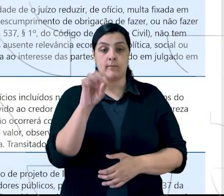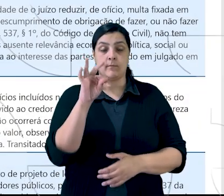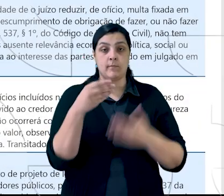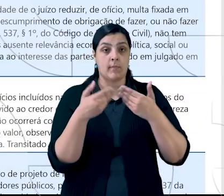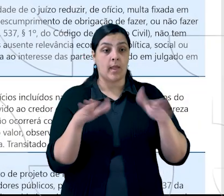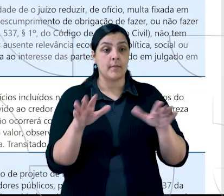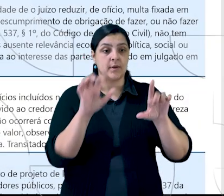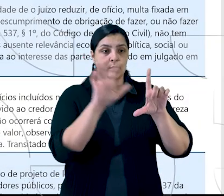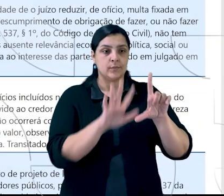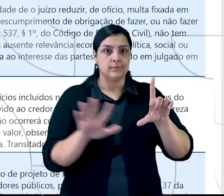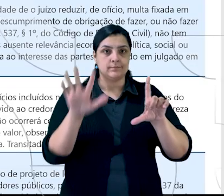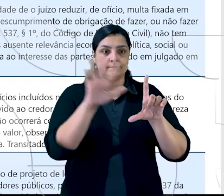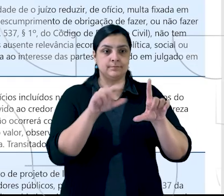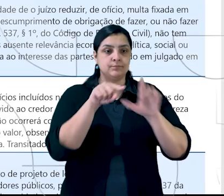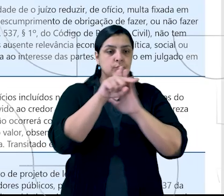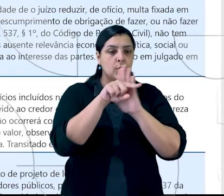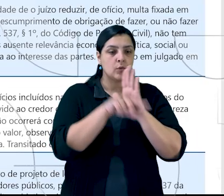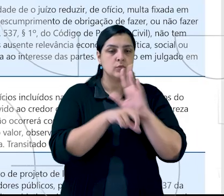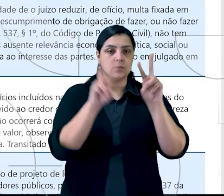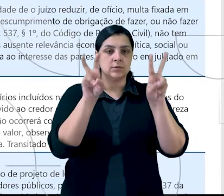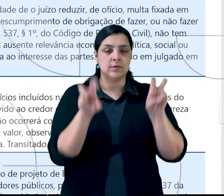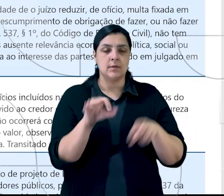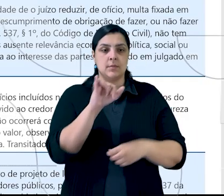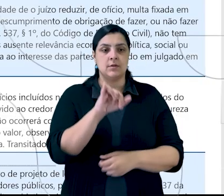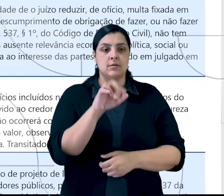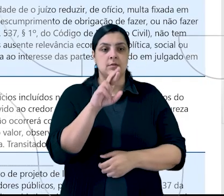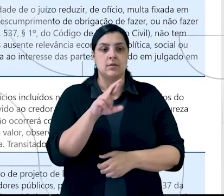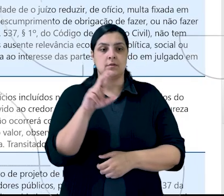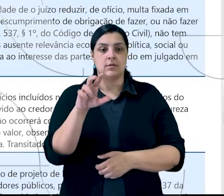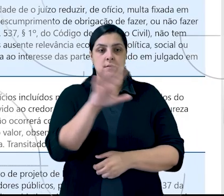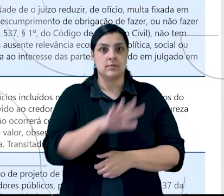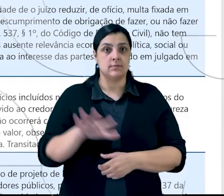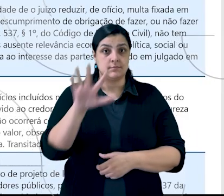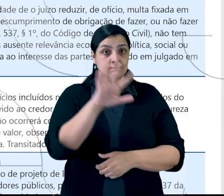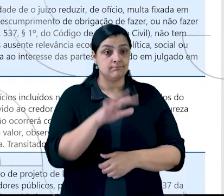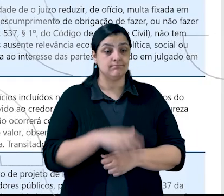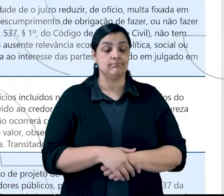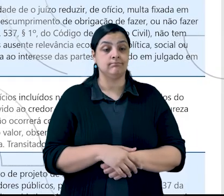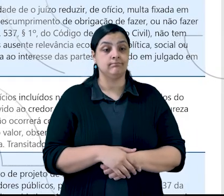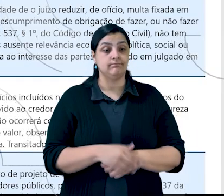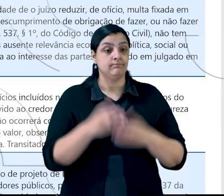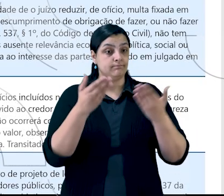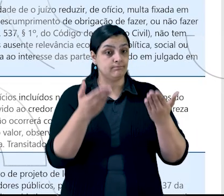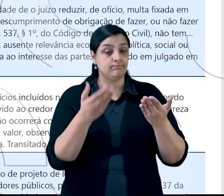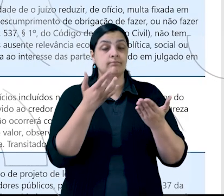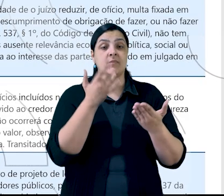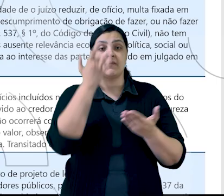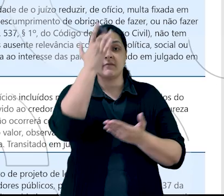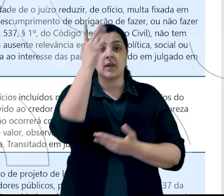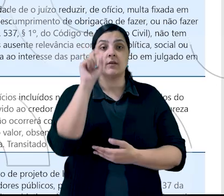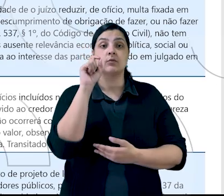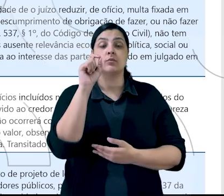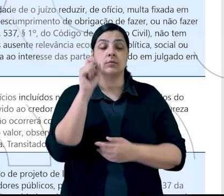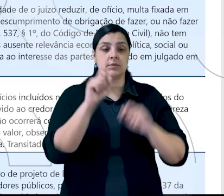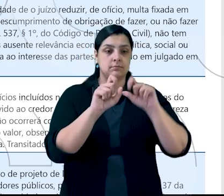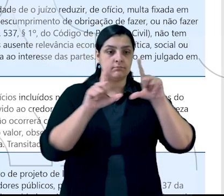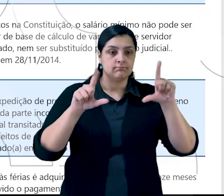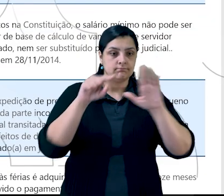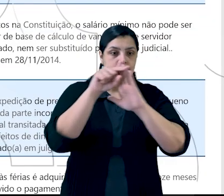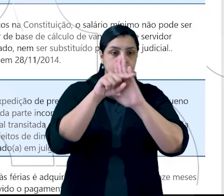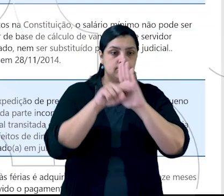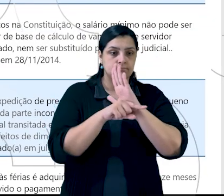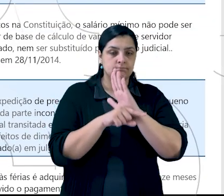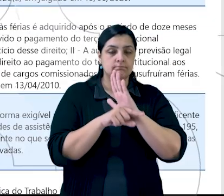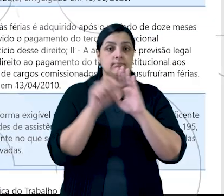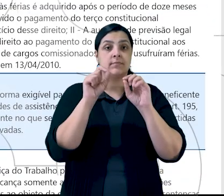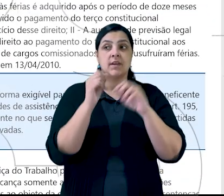O TST lançou uma ferramenta para consulta de temas de repercussão geral trabalhista. A funcionalidade vai facilitar o acesso e